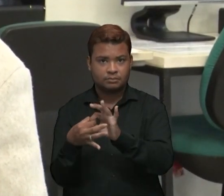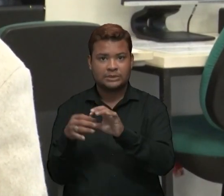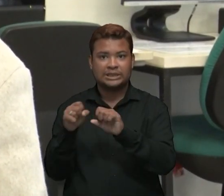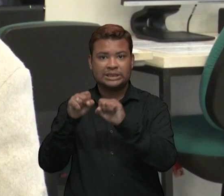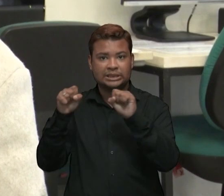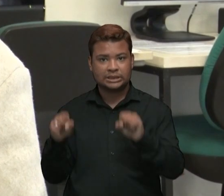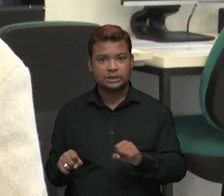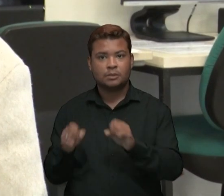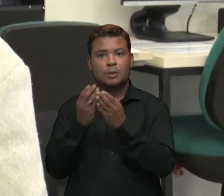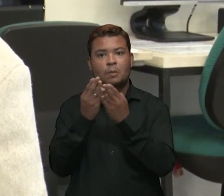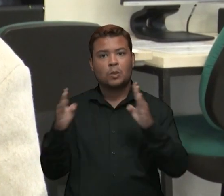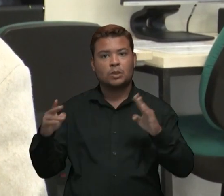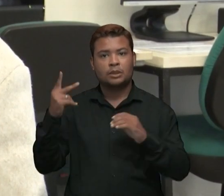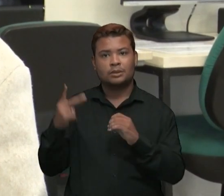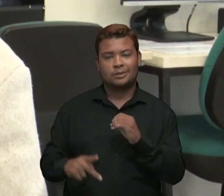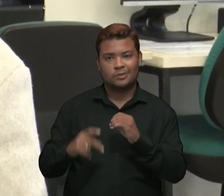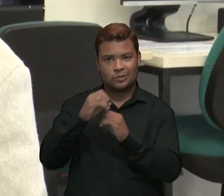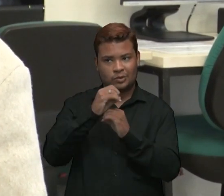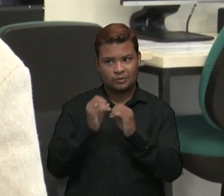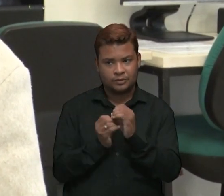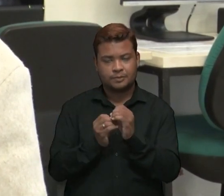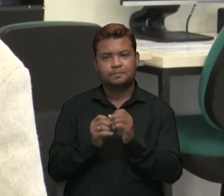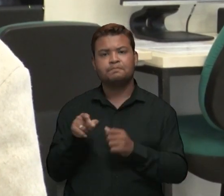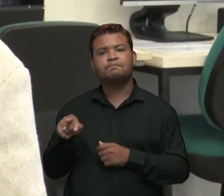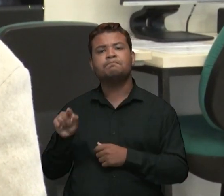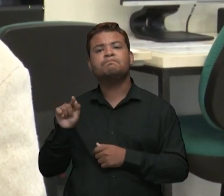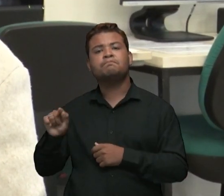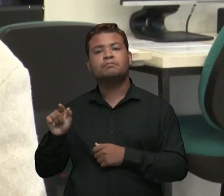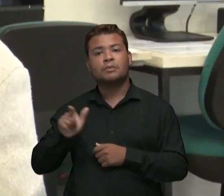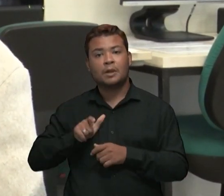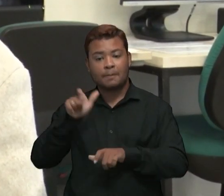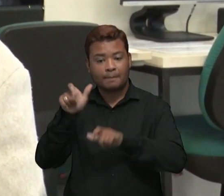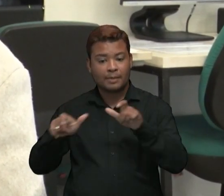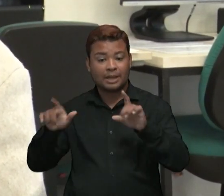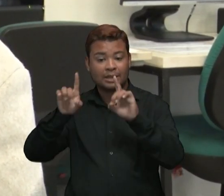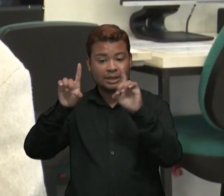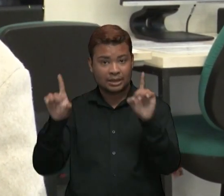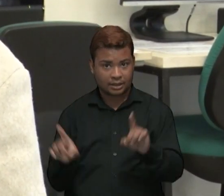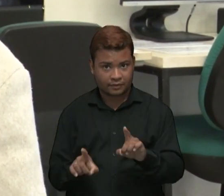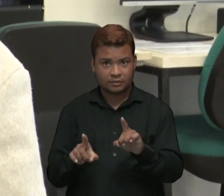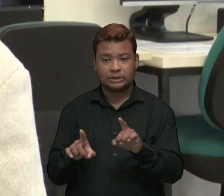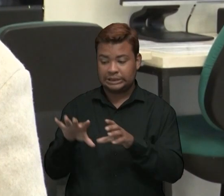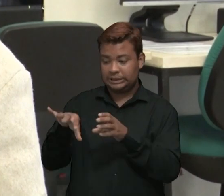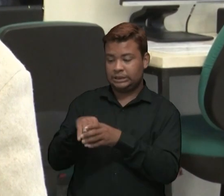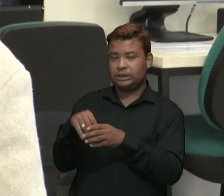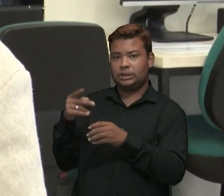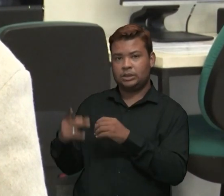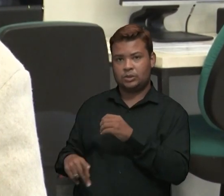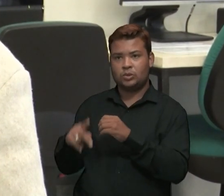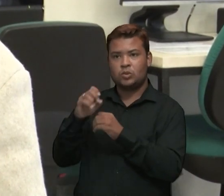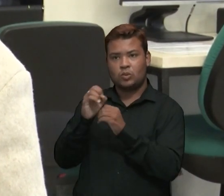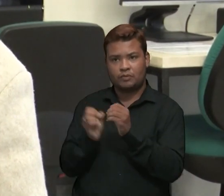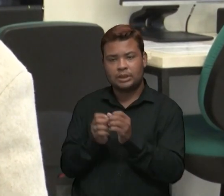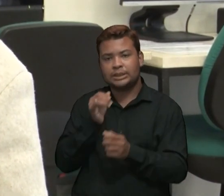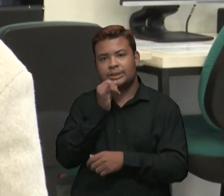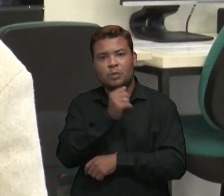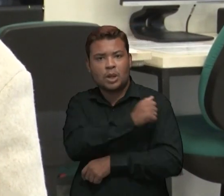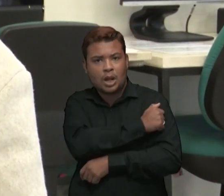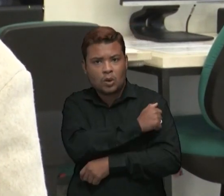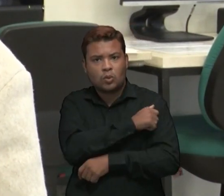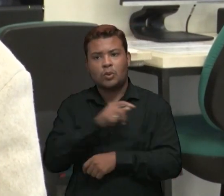bibliotecas da UFG, e aqui nós atendemos as pessoas com deficiência da universidade, sejam alunos, professores,